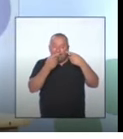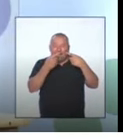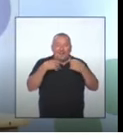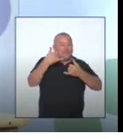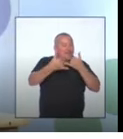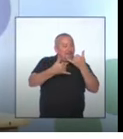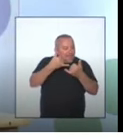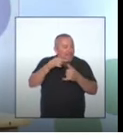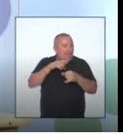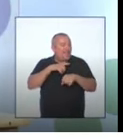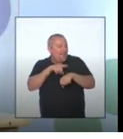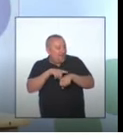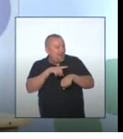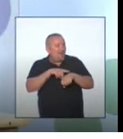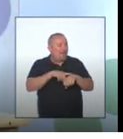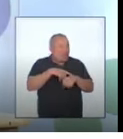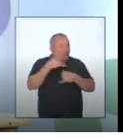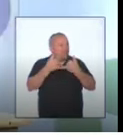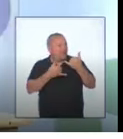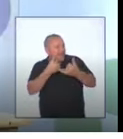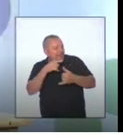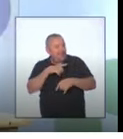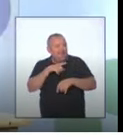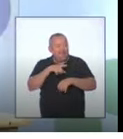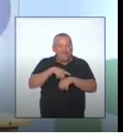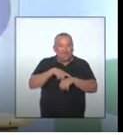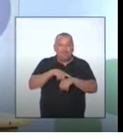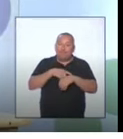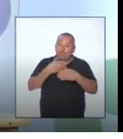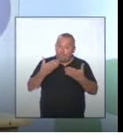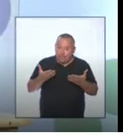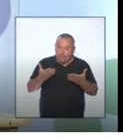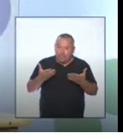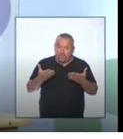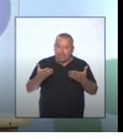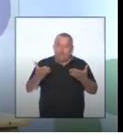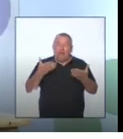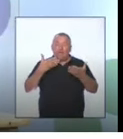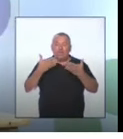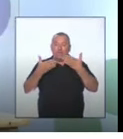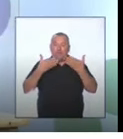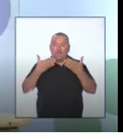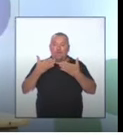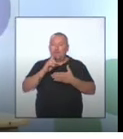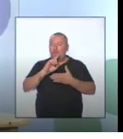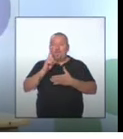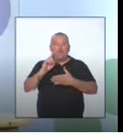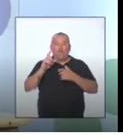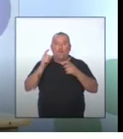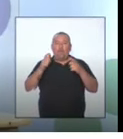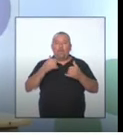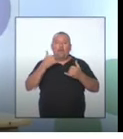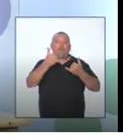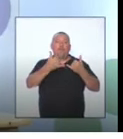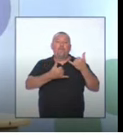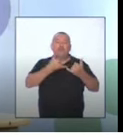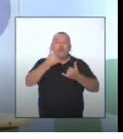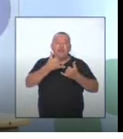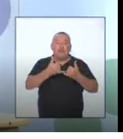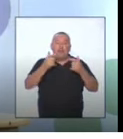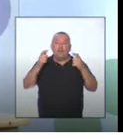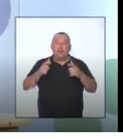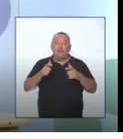é verdade, Richard. Igual, esse ambiente aqui, igual o nosso chat, não é um lugar para a gente brincar. É um lugar